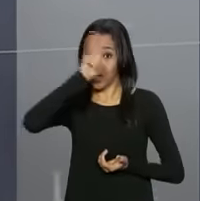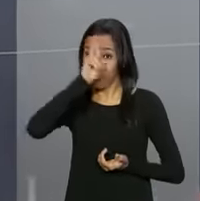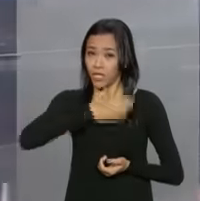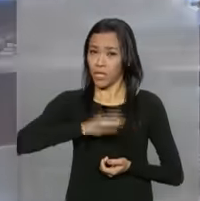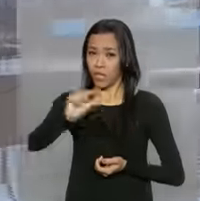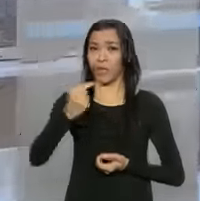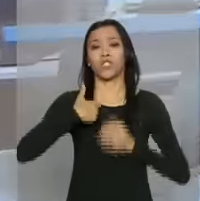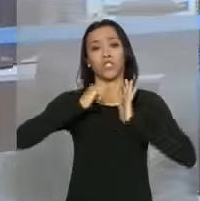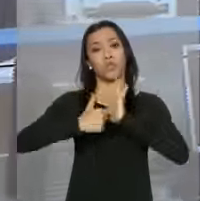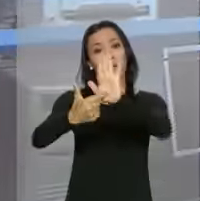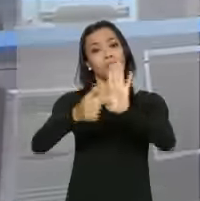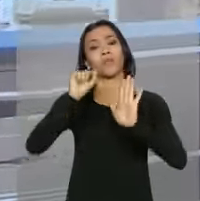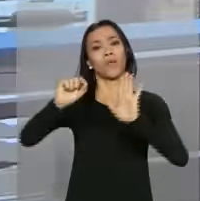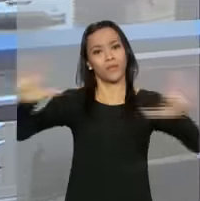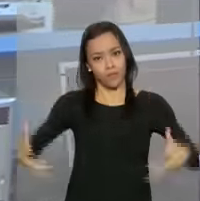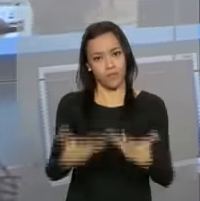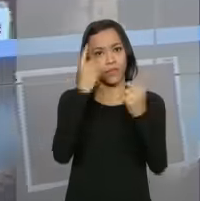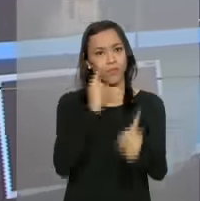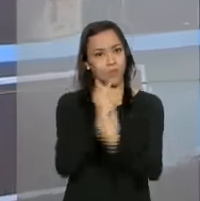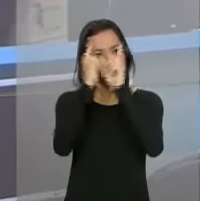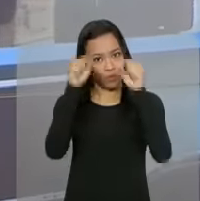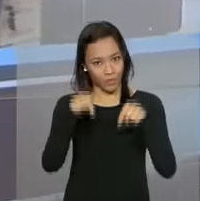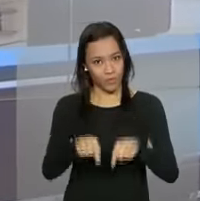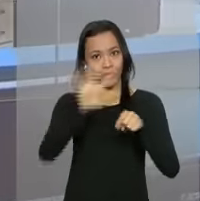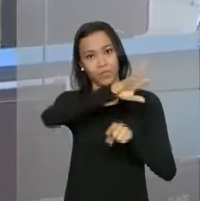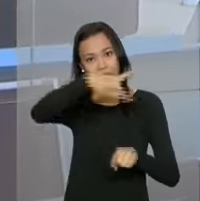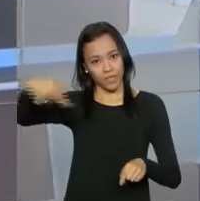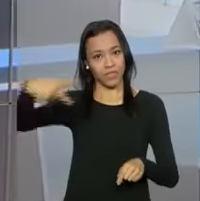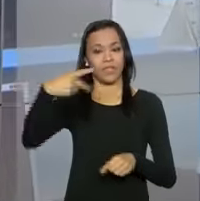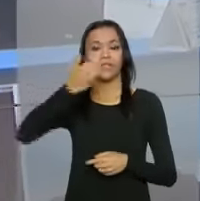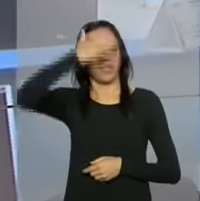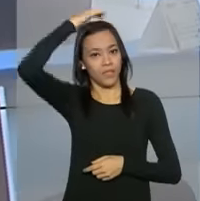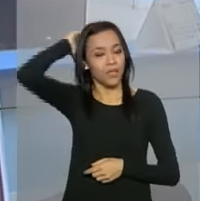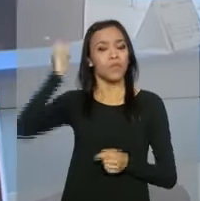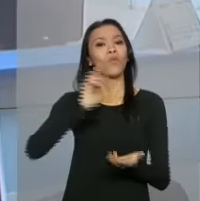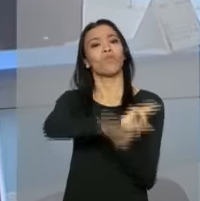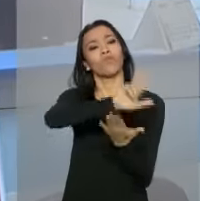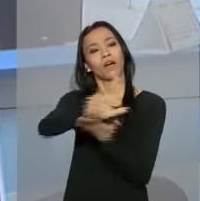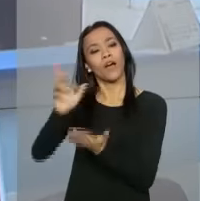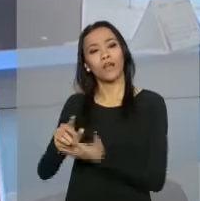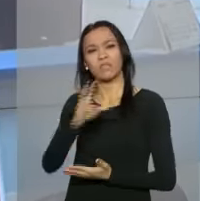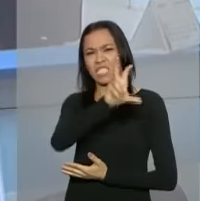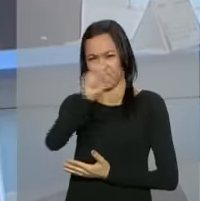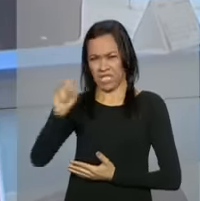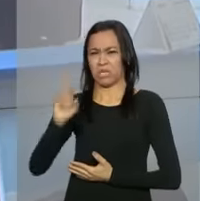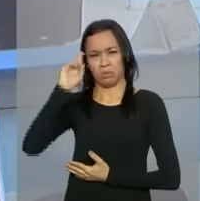daqui a pouco a gente transmite essa cerimônia, esse encontro entre o presidente em exercício, Michel Temer, com cerca de